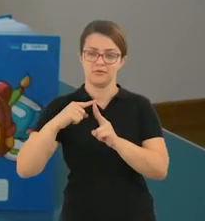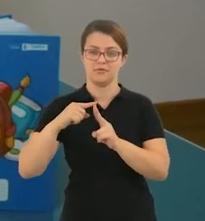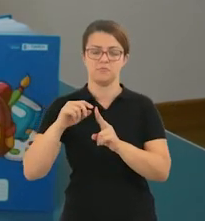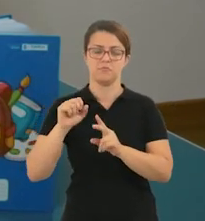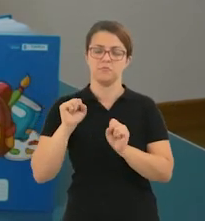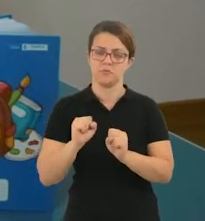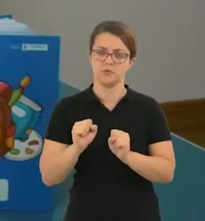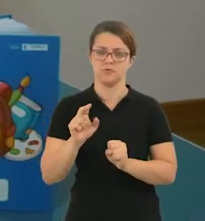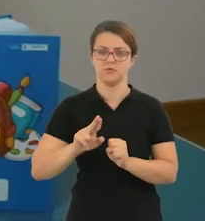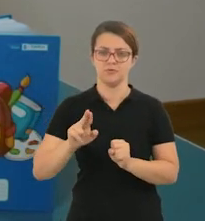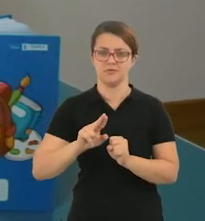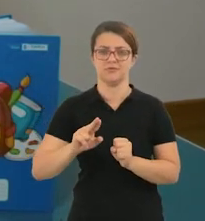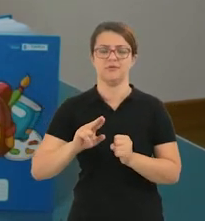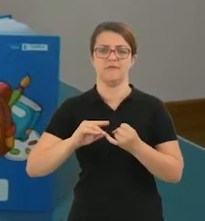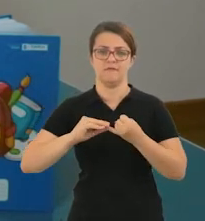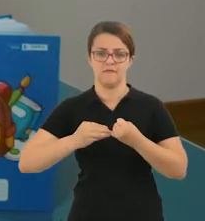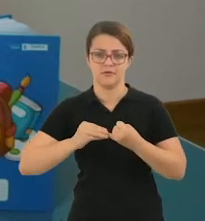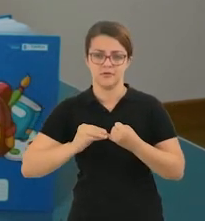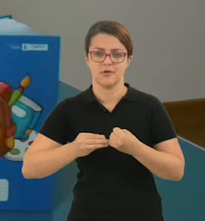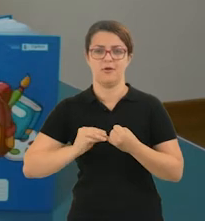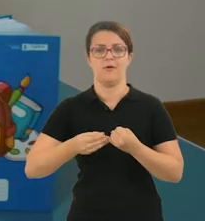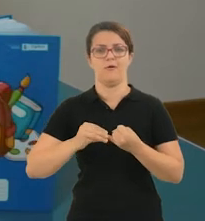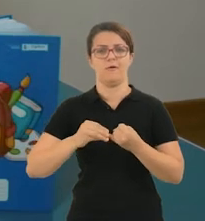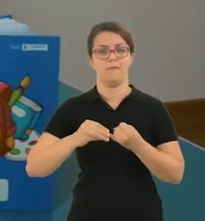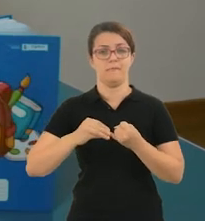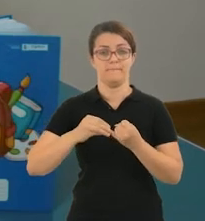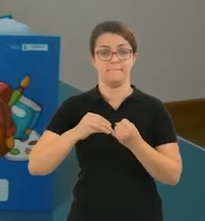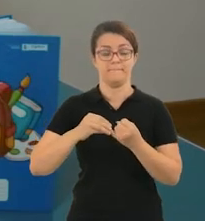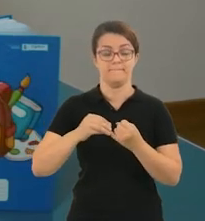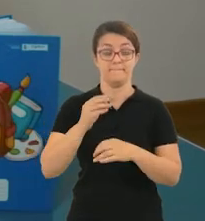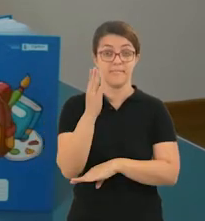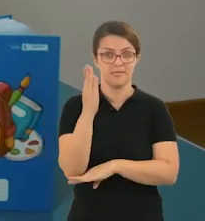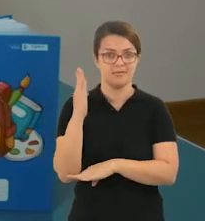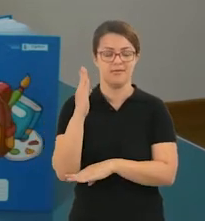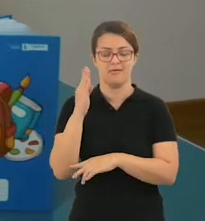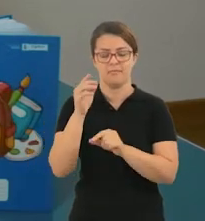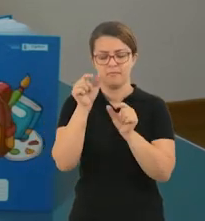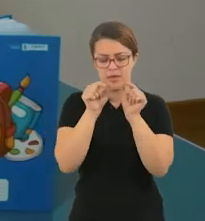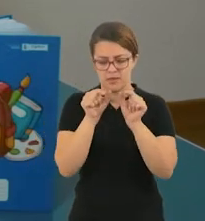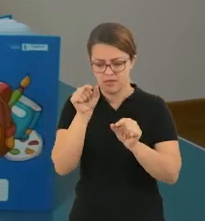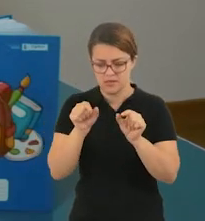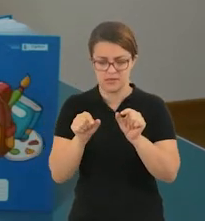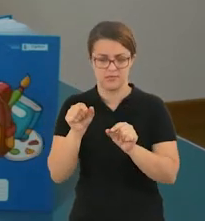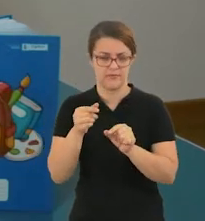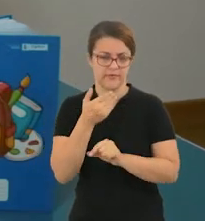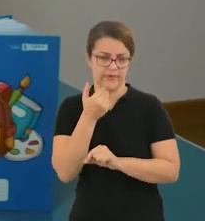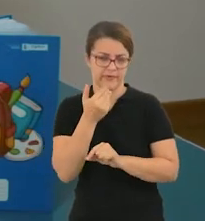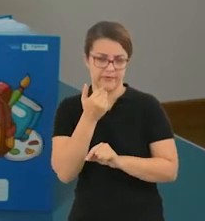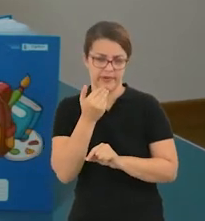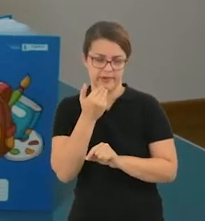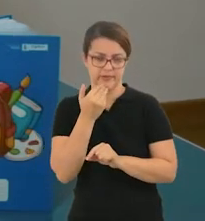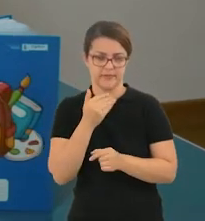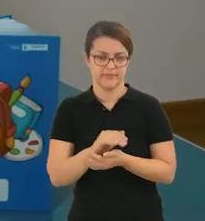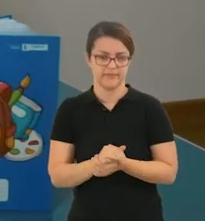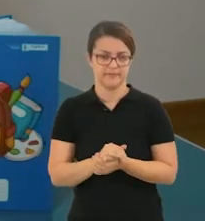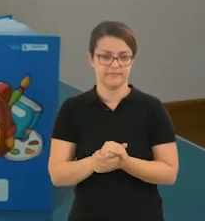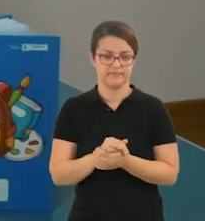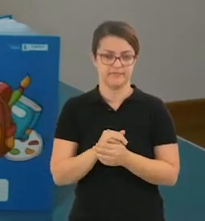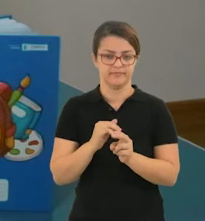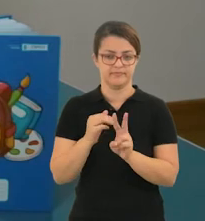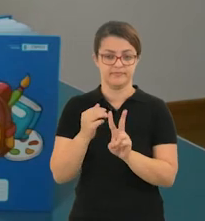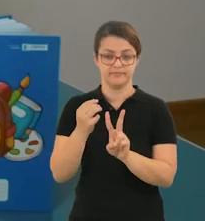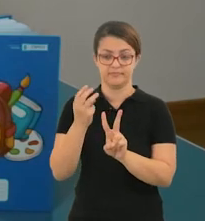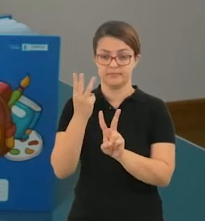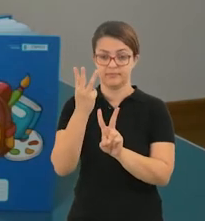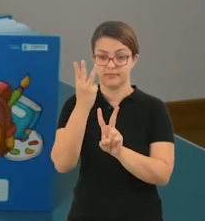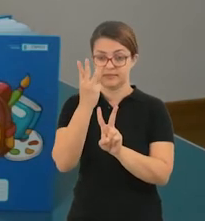feijões? Dessa forma, você vai contando os materiais com as mãos. Fica muito mais fácil fazer as contas.